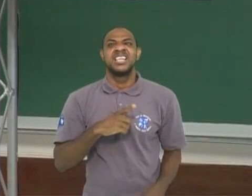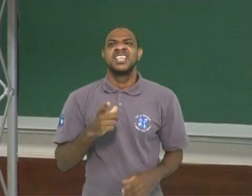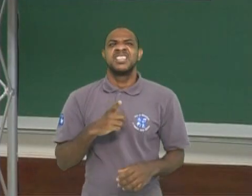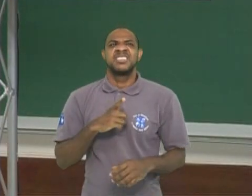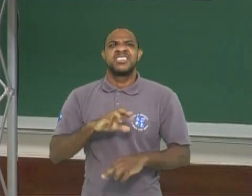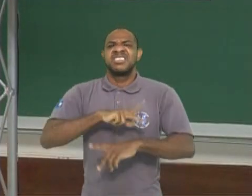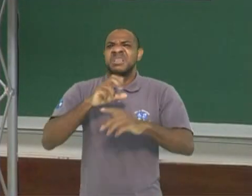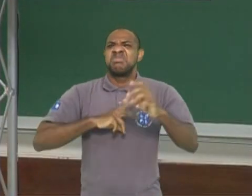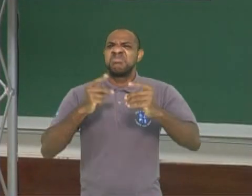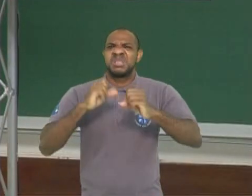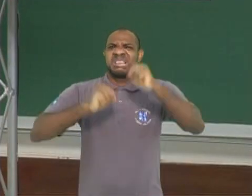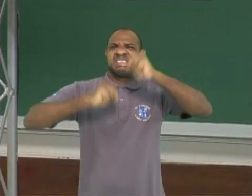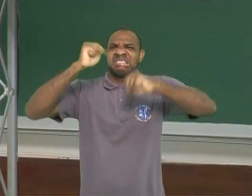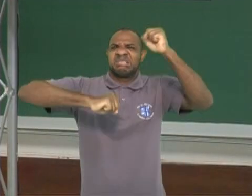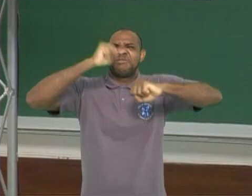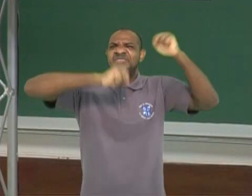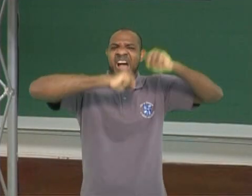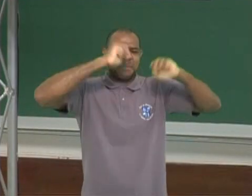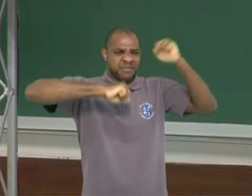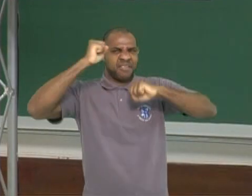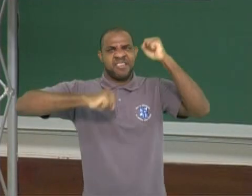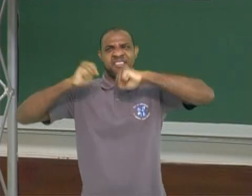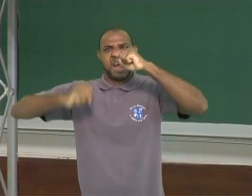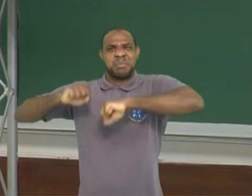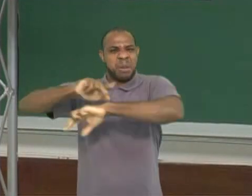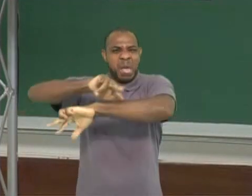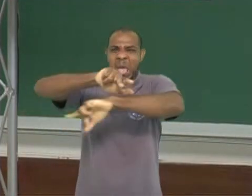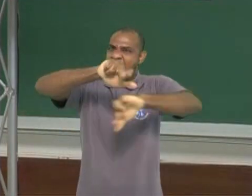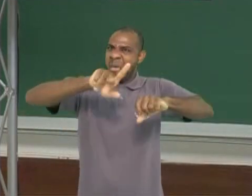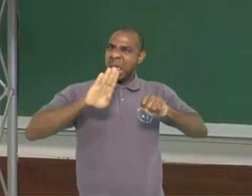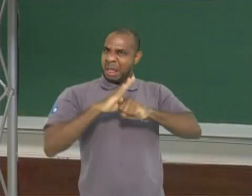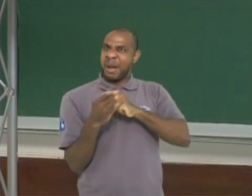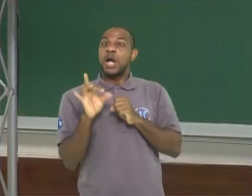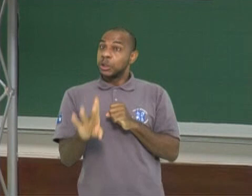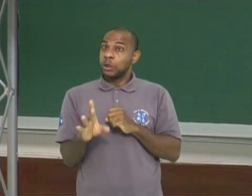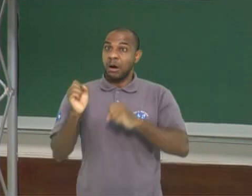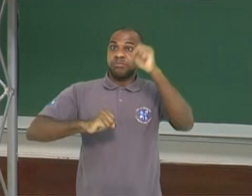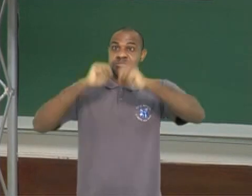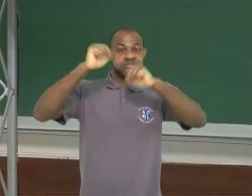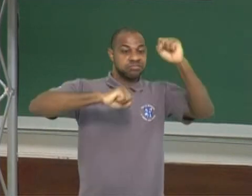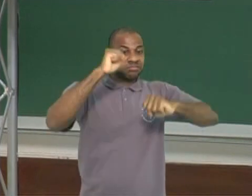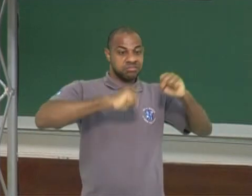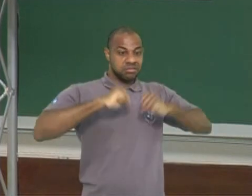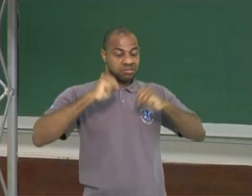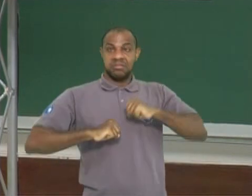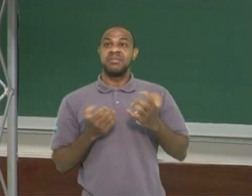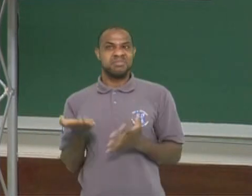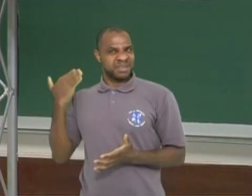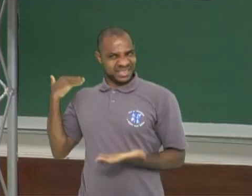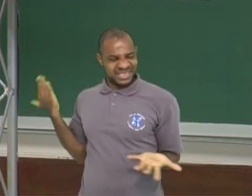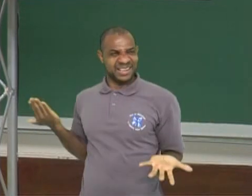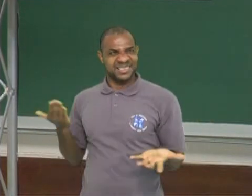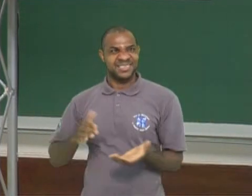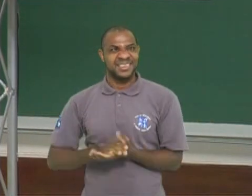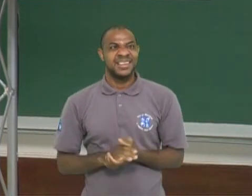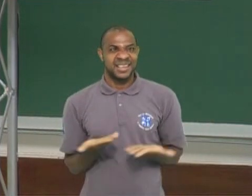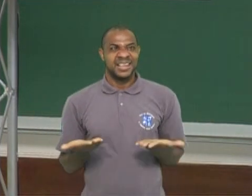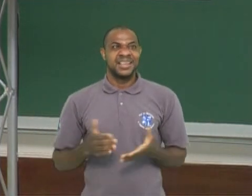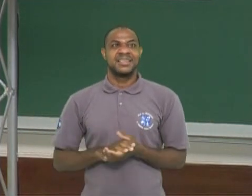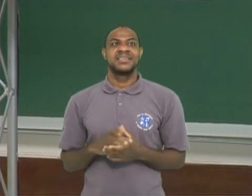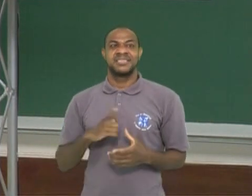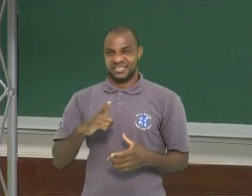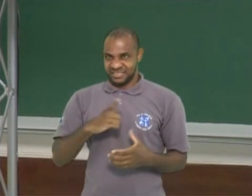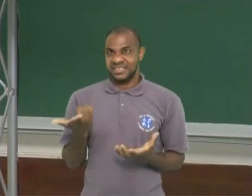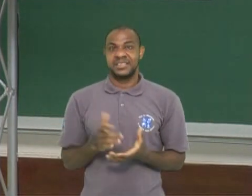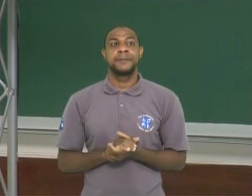diversas fábricas, indústrias, então ele tinha suas atividades ali ligadas a esse setor, né? O setor